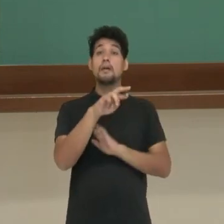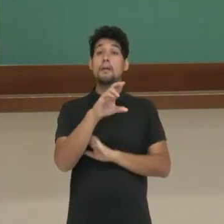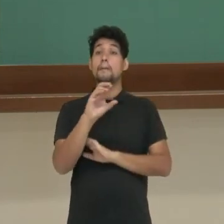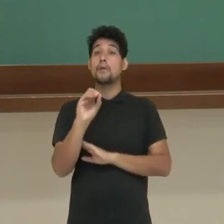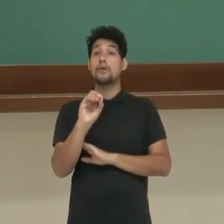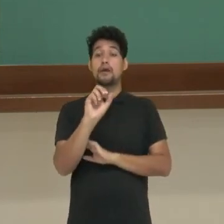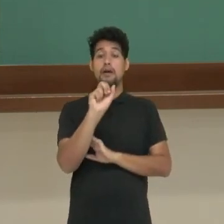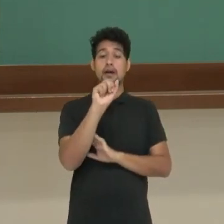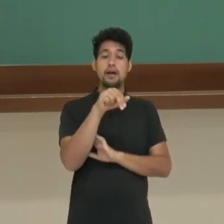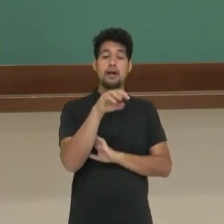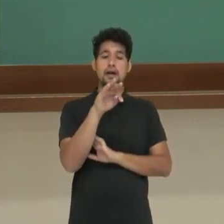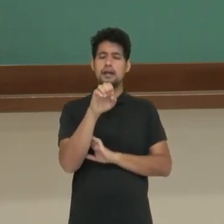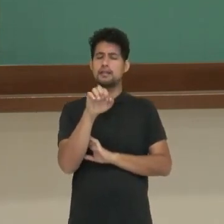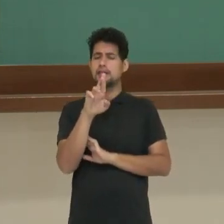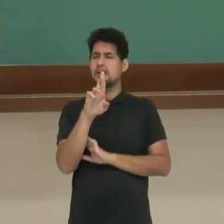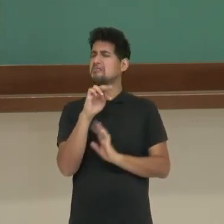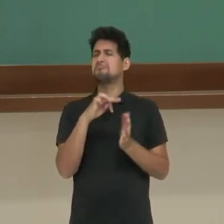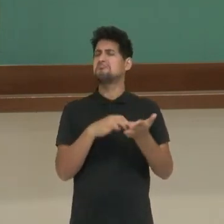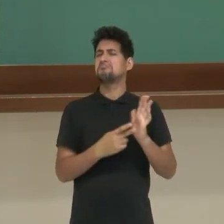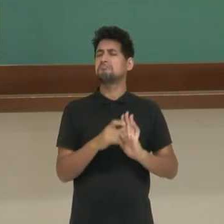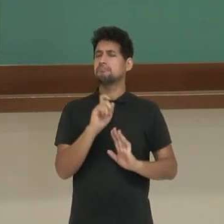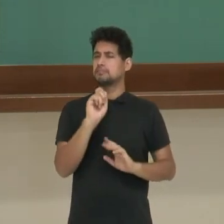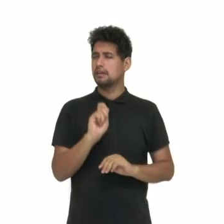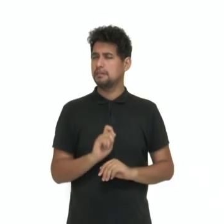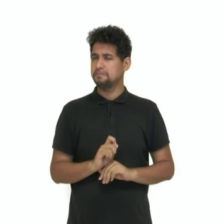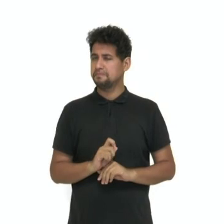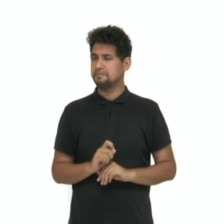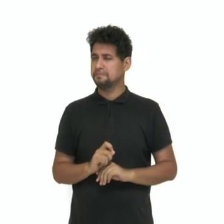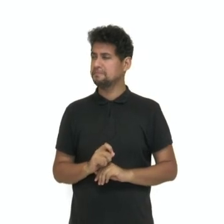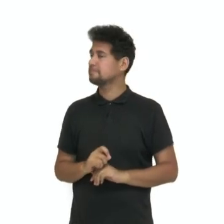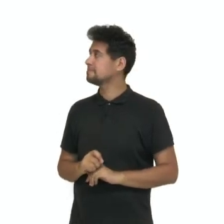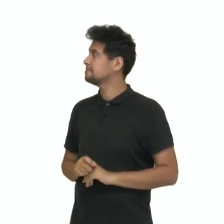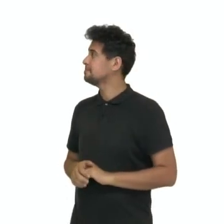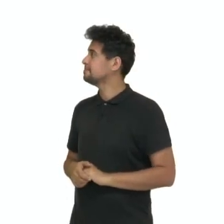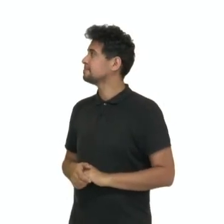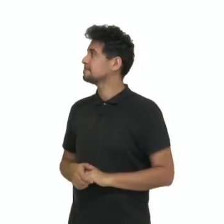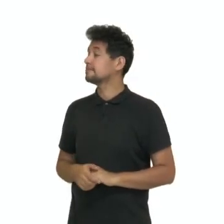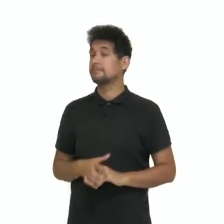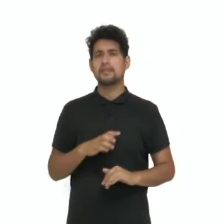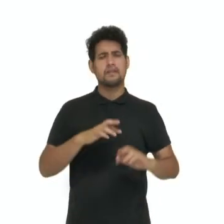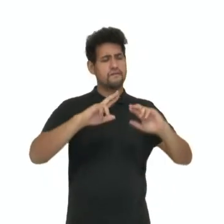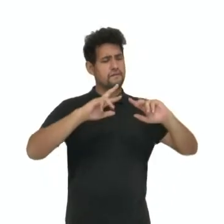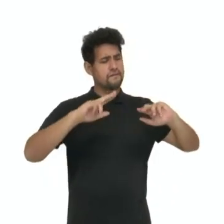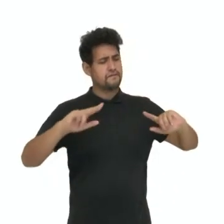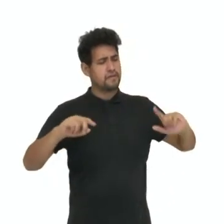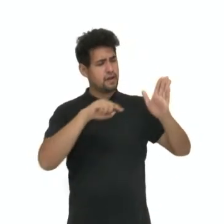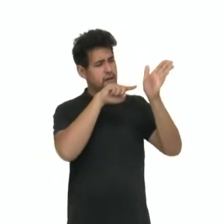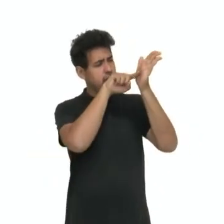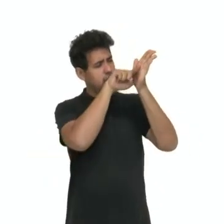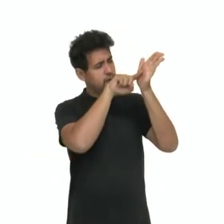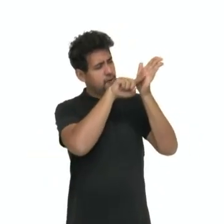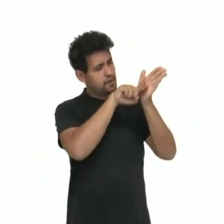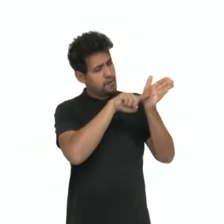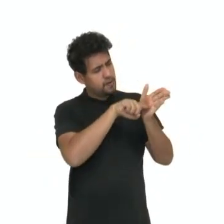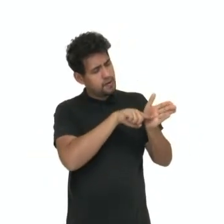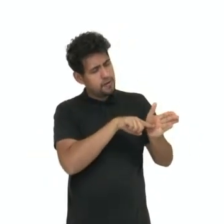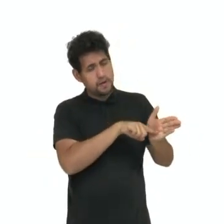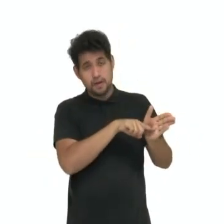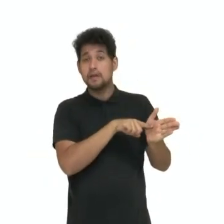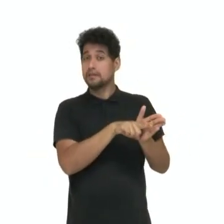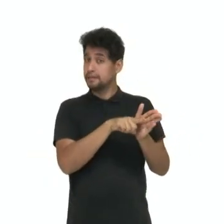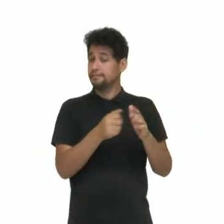científicas brasileiras? Vamos ver aqui então? Muito bem, olha só. Existem então várias pesquisas sendo desenvolvidas pelos